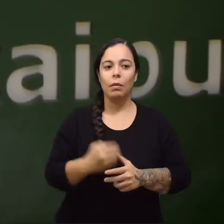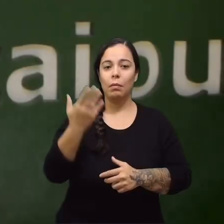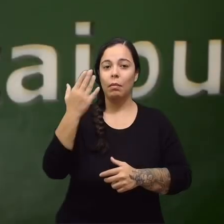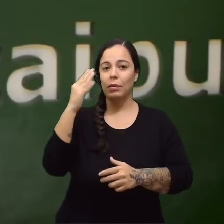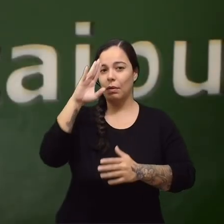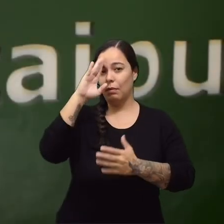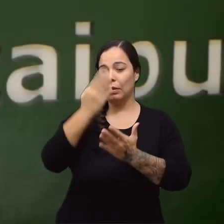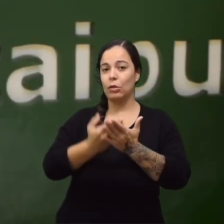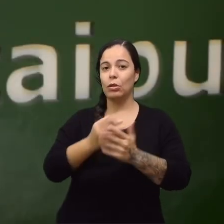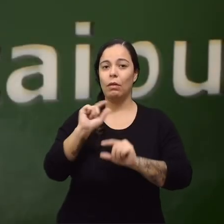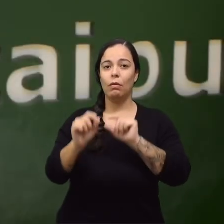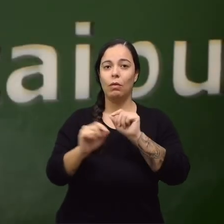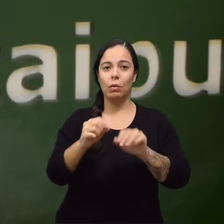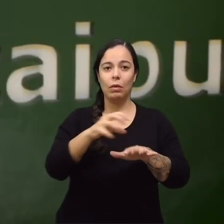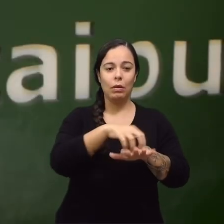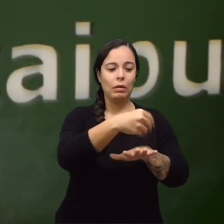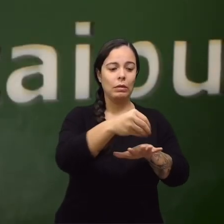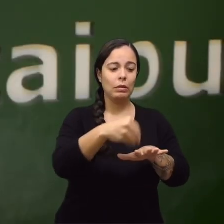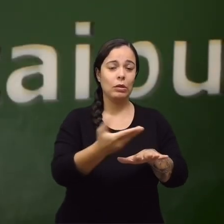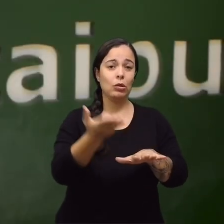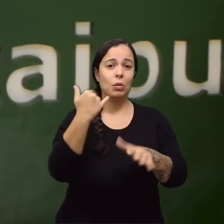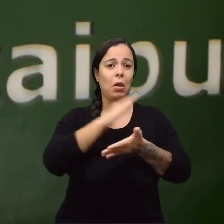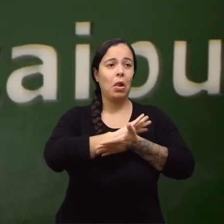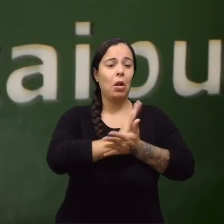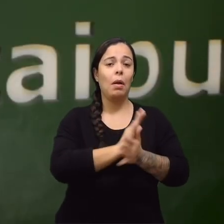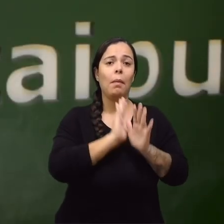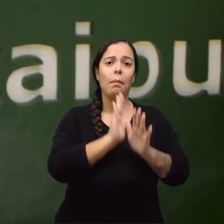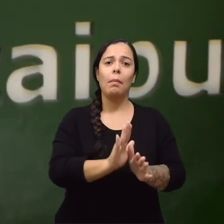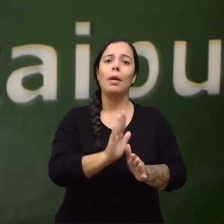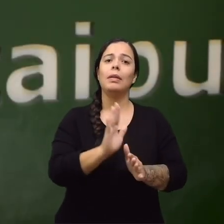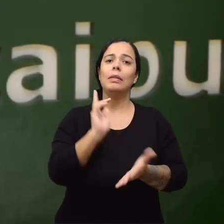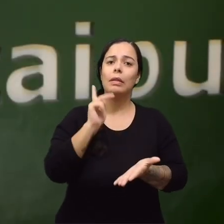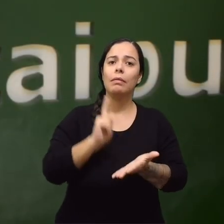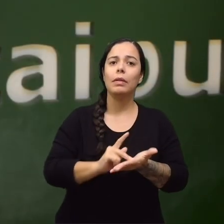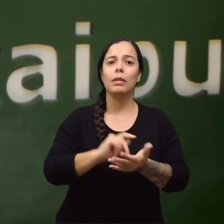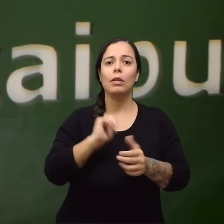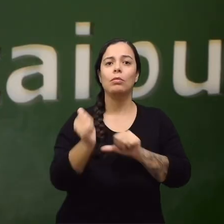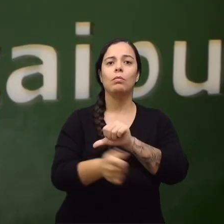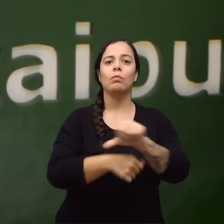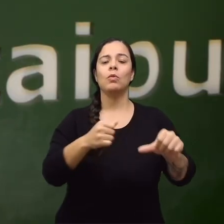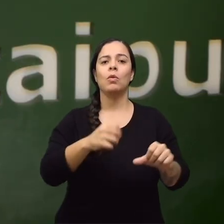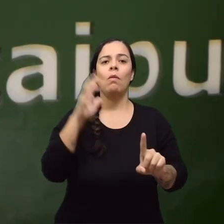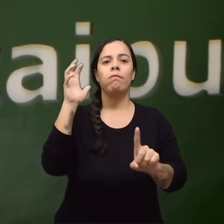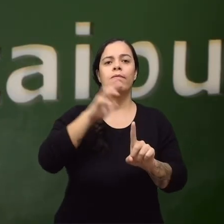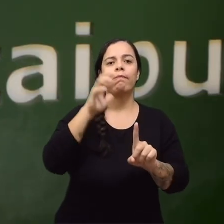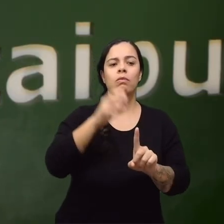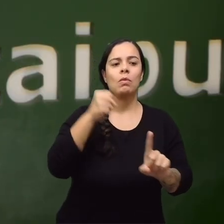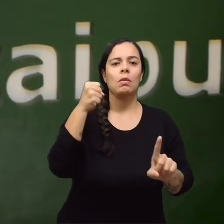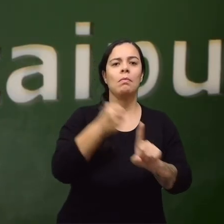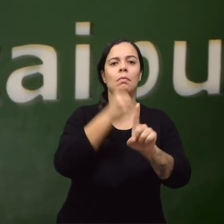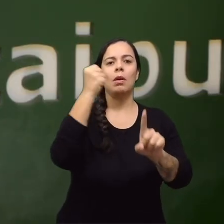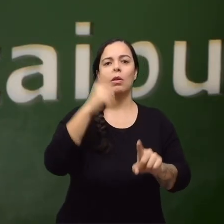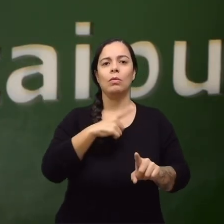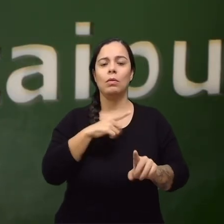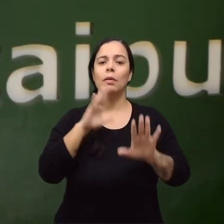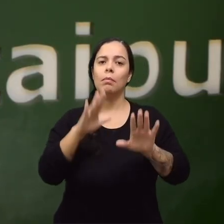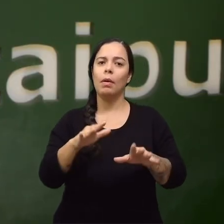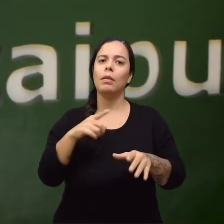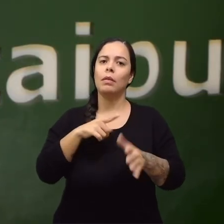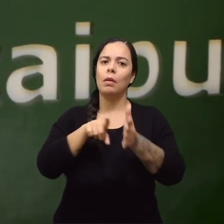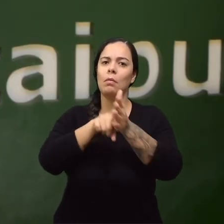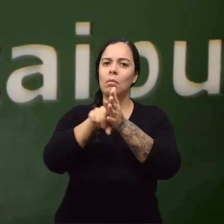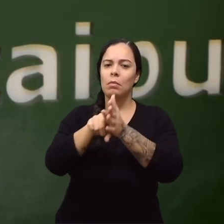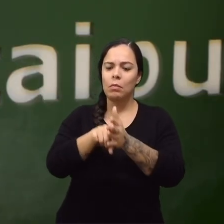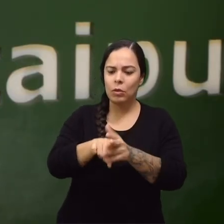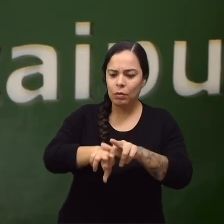Acreditava-se, então, que esses sítios já tinham sido destruídos, mas na verdade não, eles foram impactados, mas ainda existe bastante material a